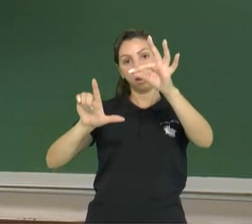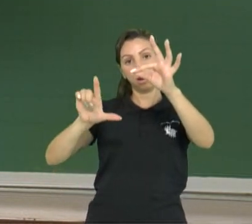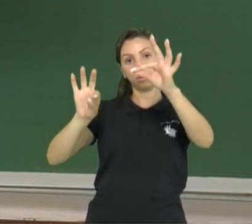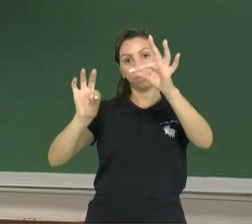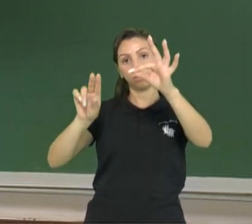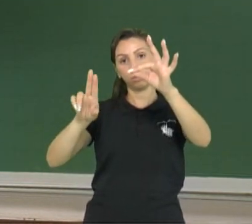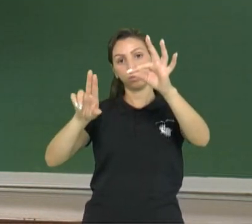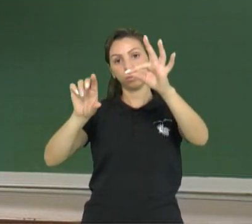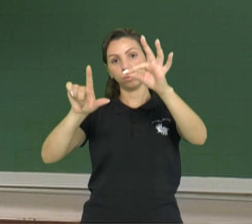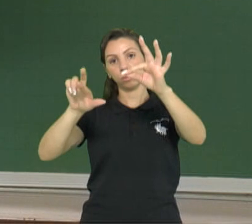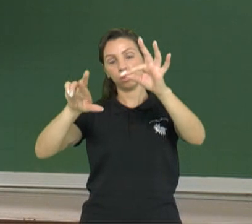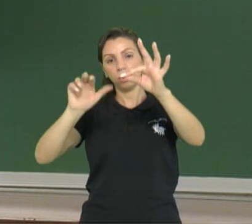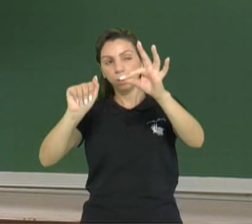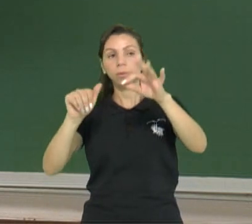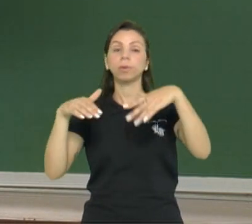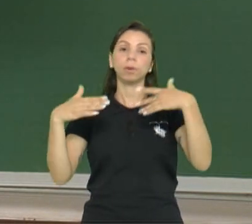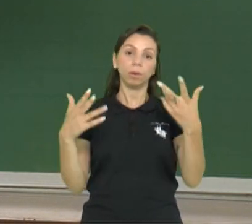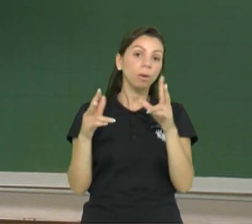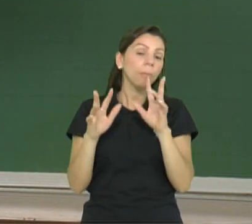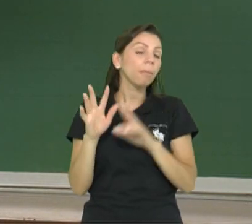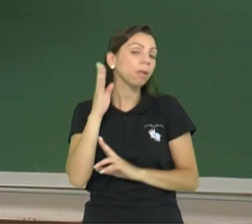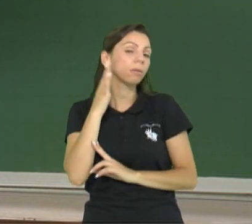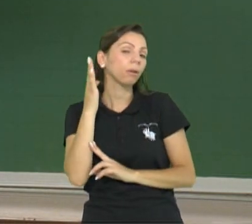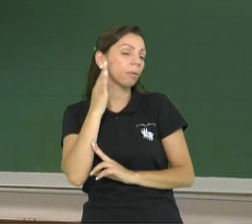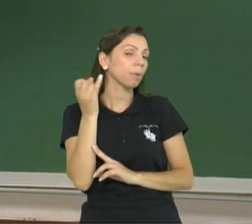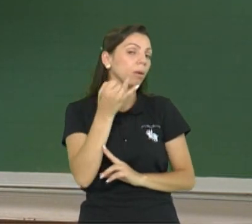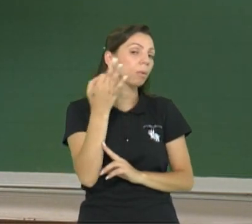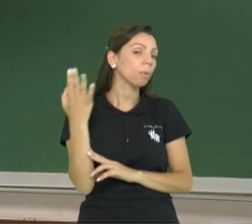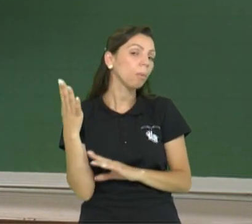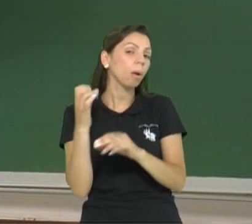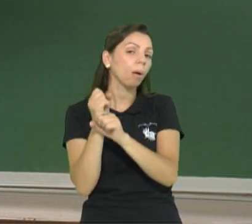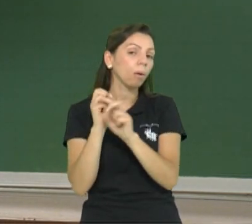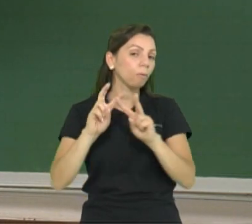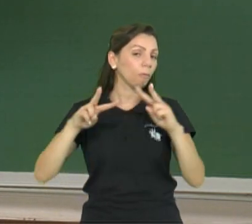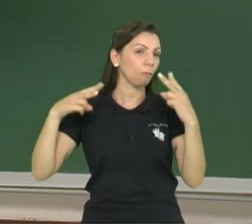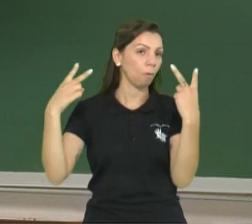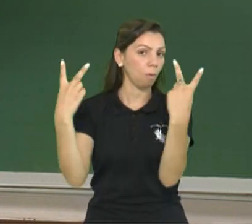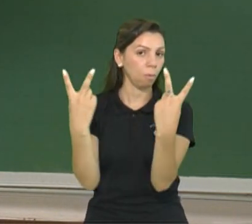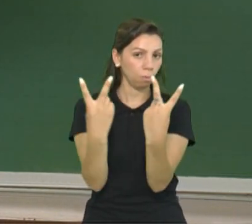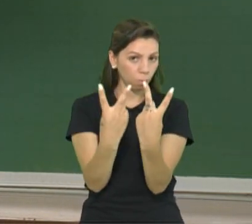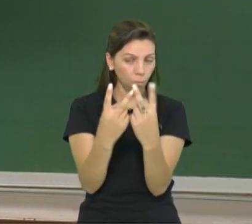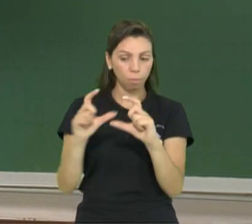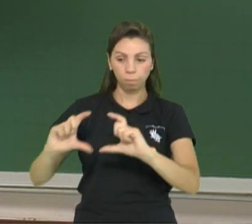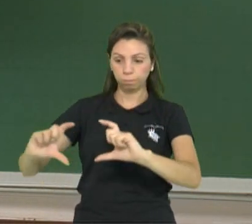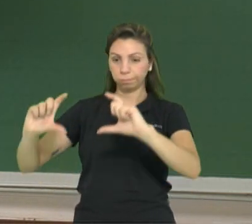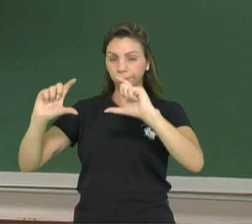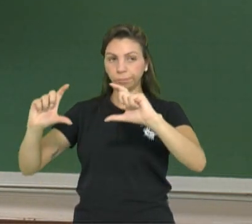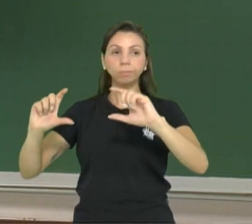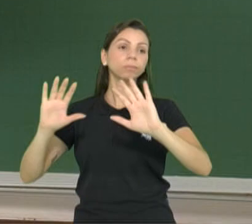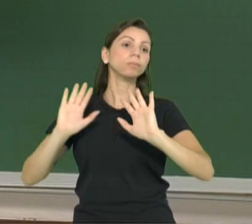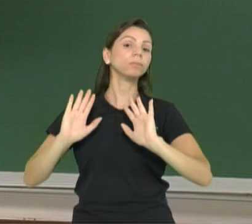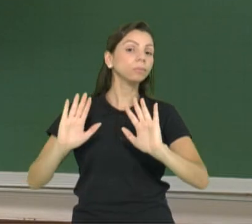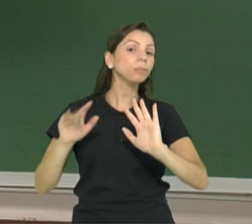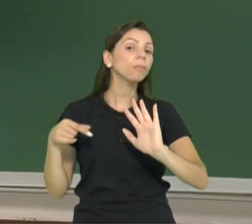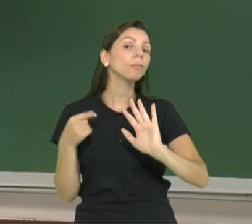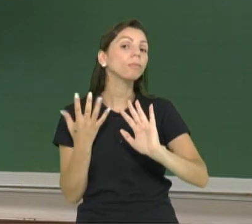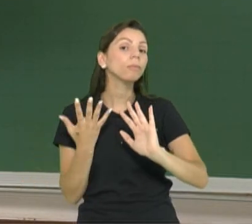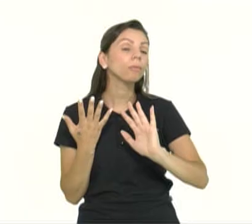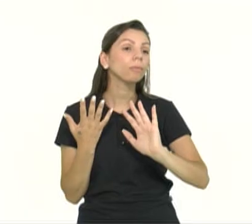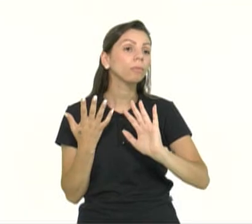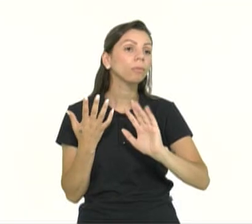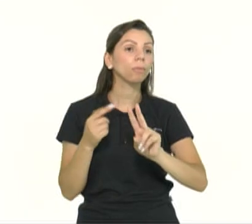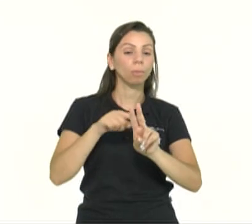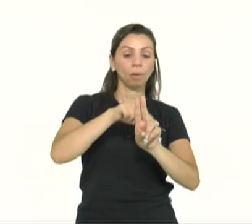calcular este volume, ou seja, o volume dessa figura que forma aqui, vai ser o quê?